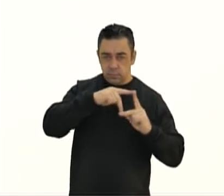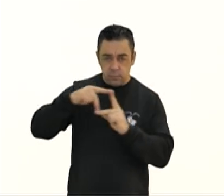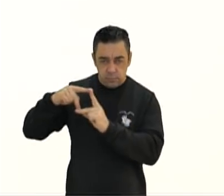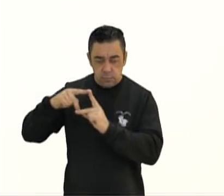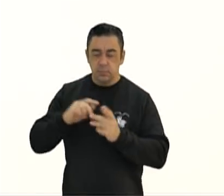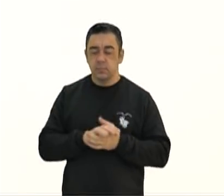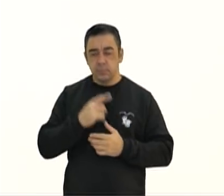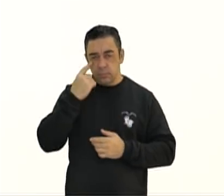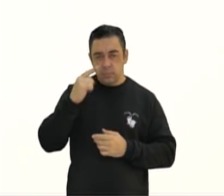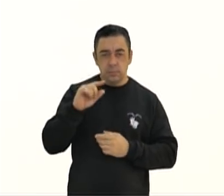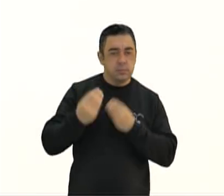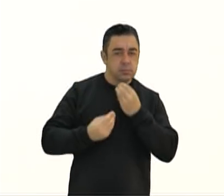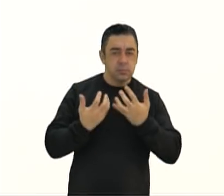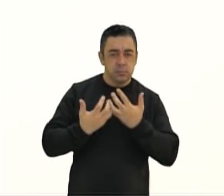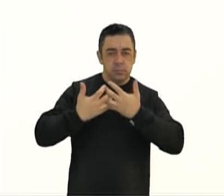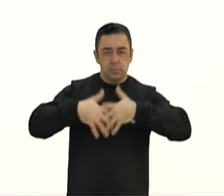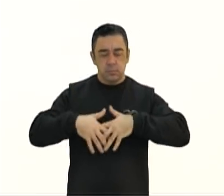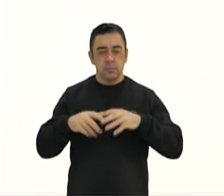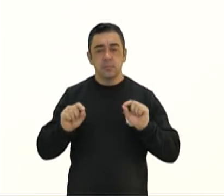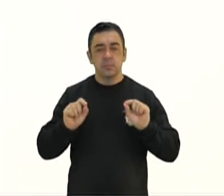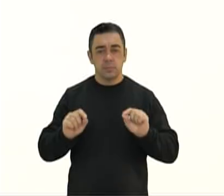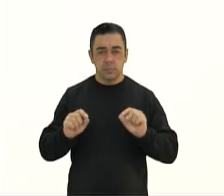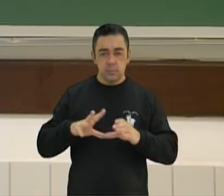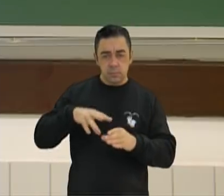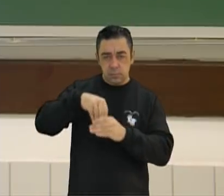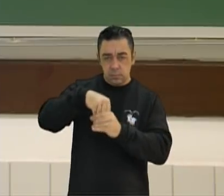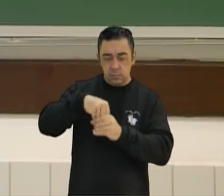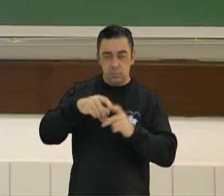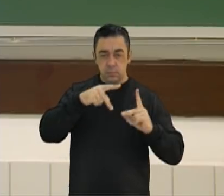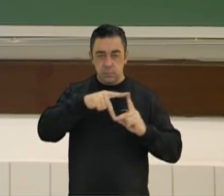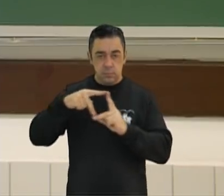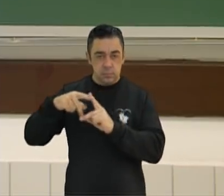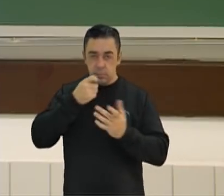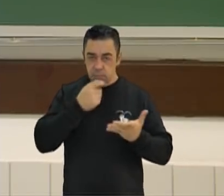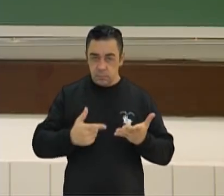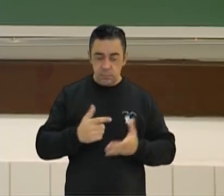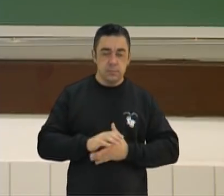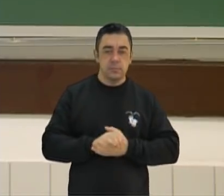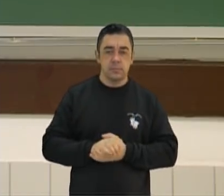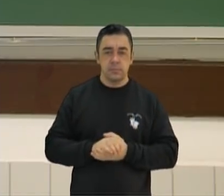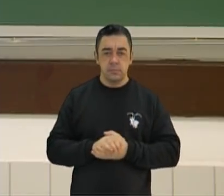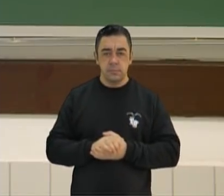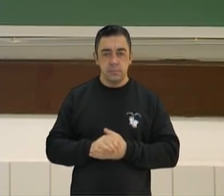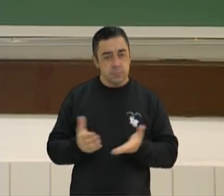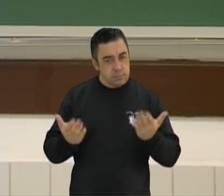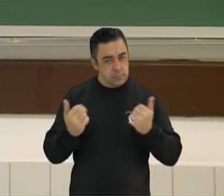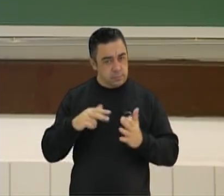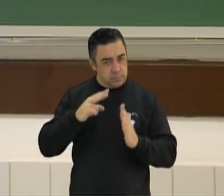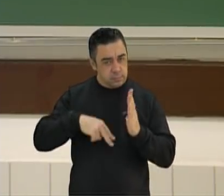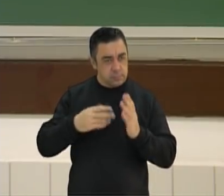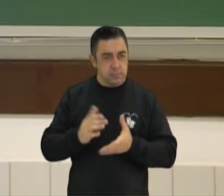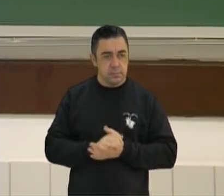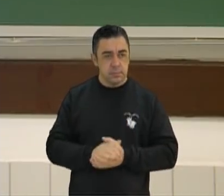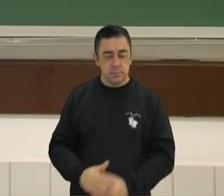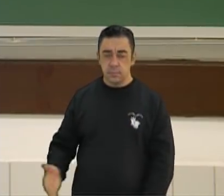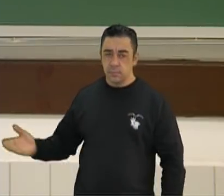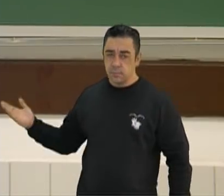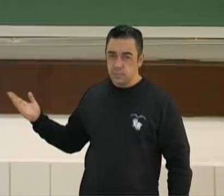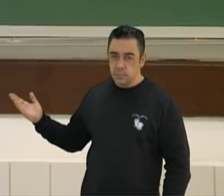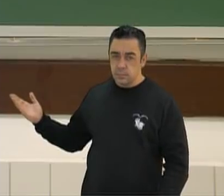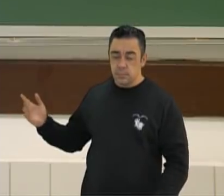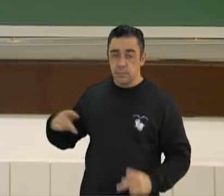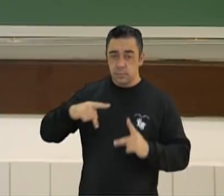identificar sua função e elementos composicionais. Vamos ler? Vamos ler a